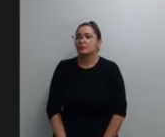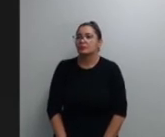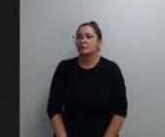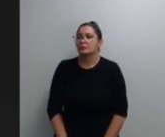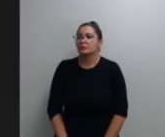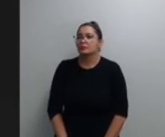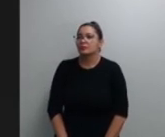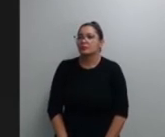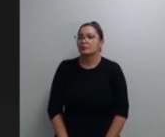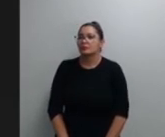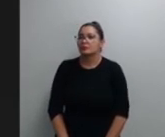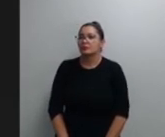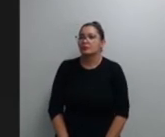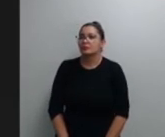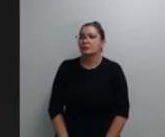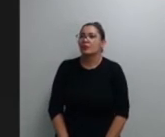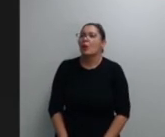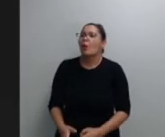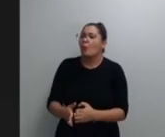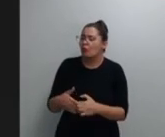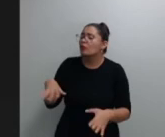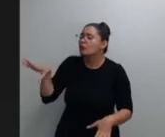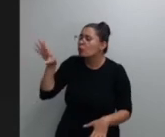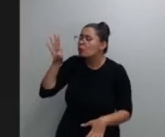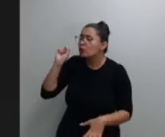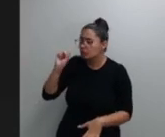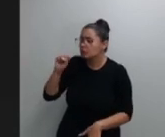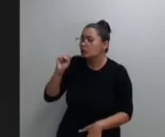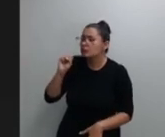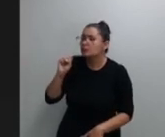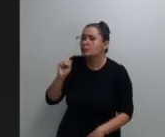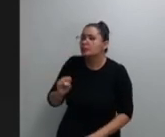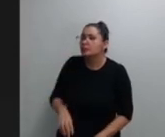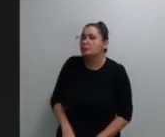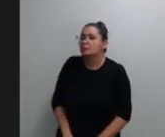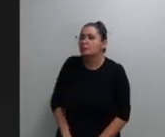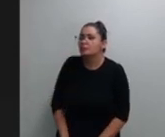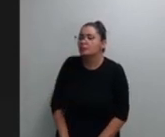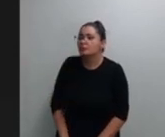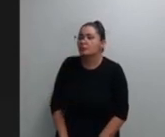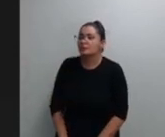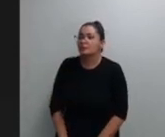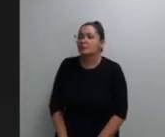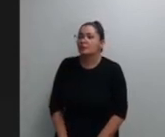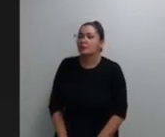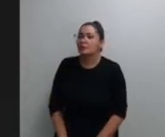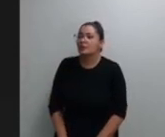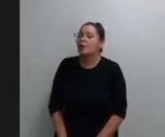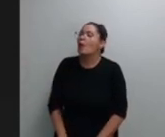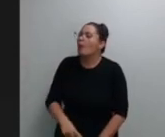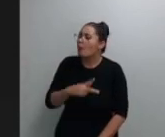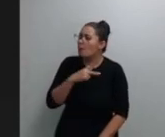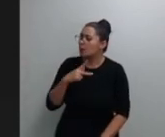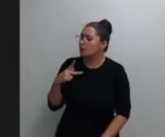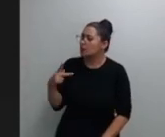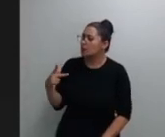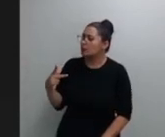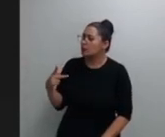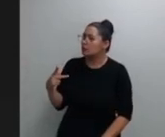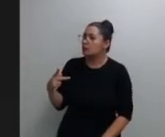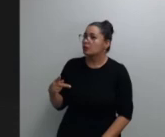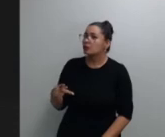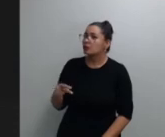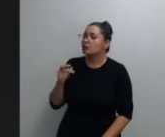ouça por favor tá me ouvindo tô ouvindo amigo presidente Gurgel vossa excelência se me dissesse